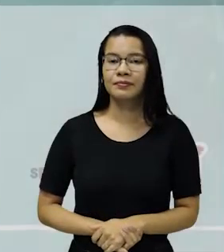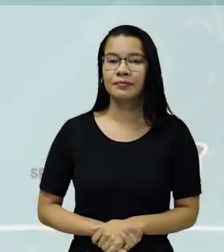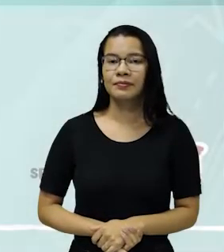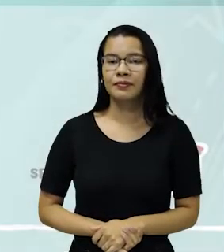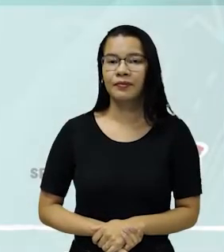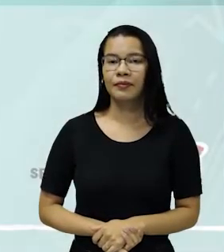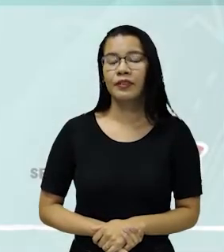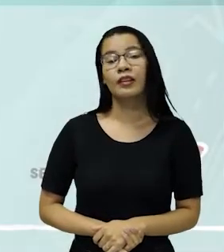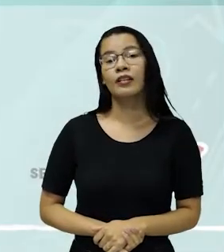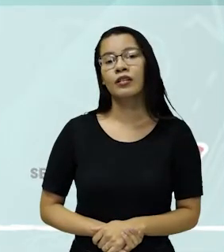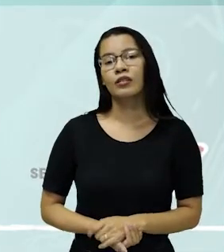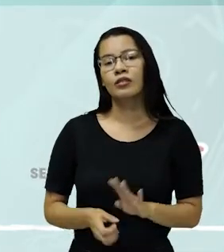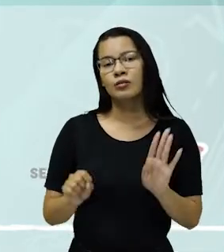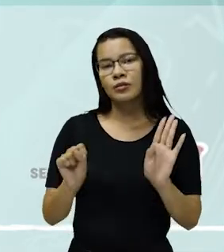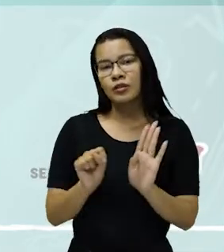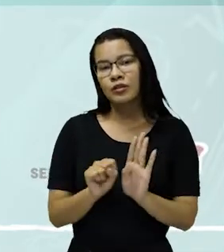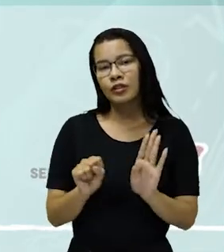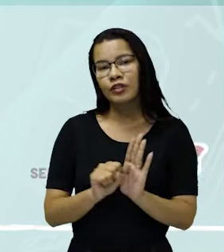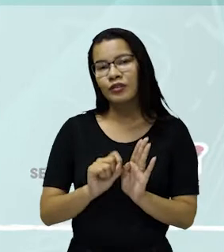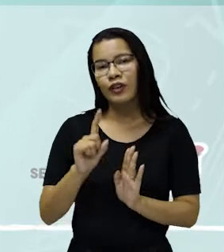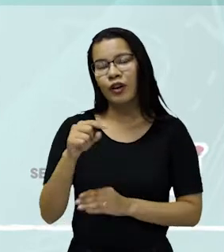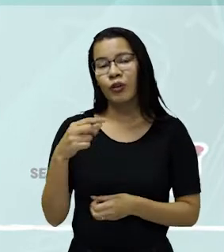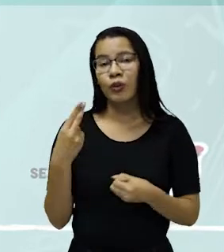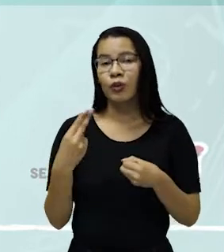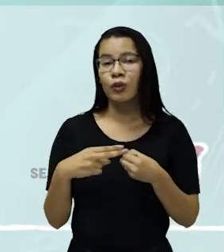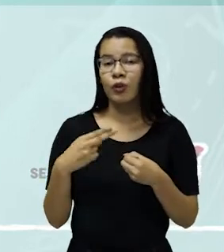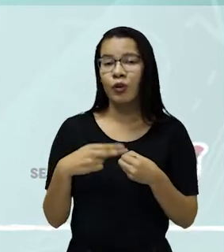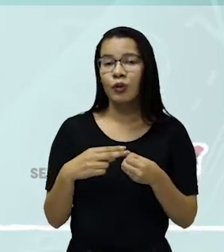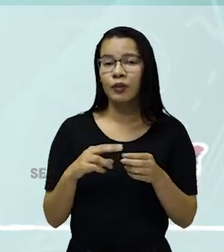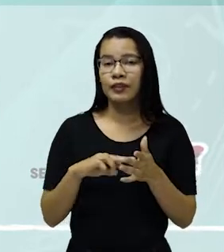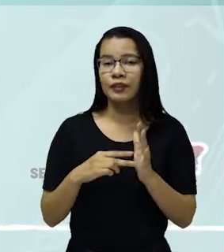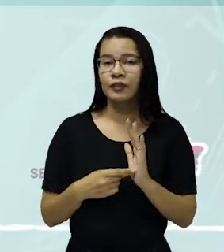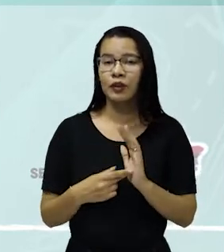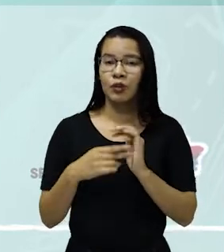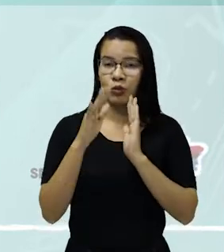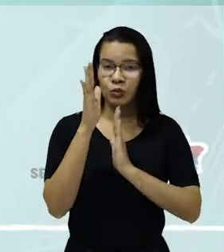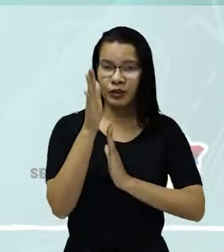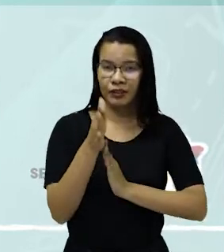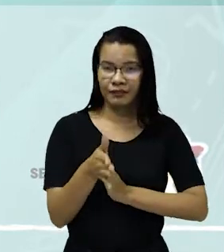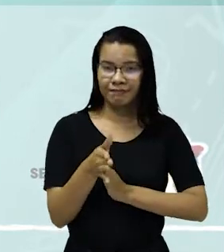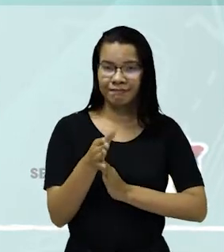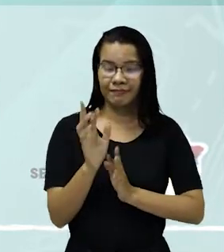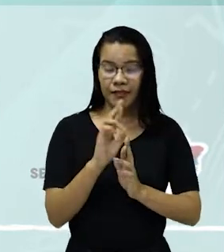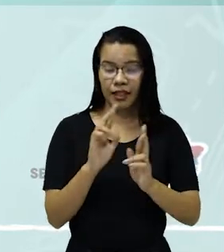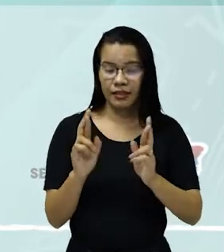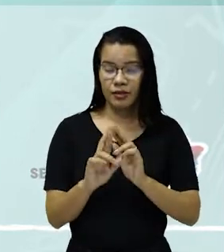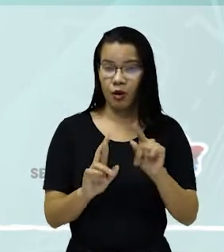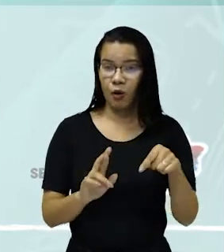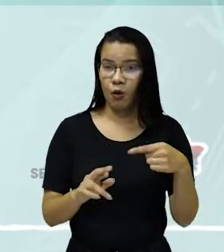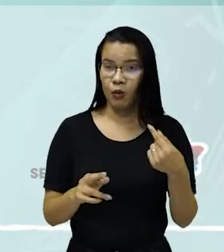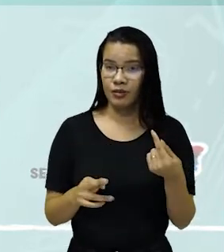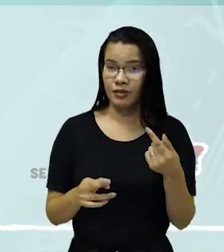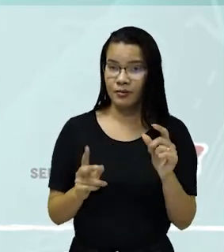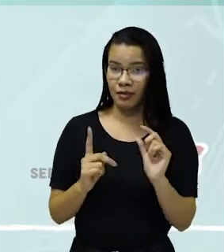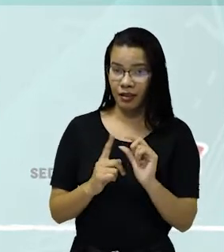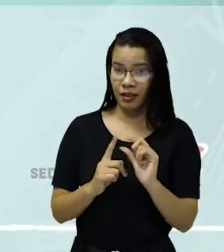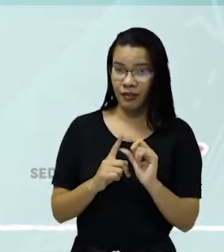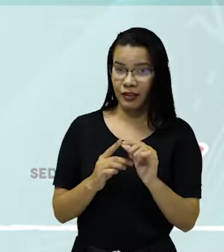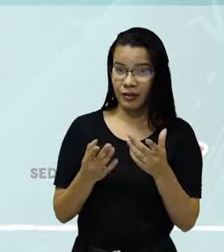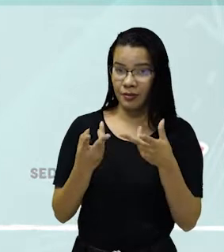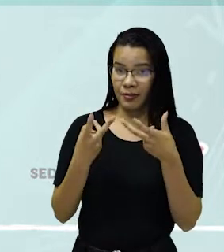O substantivo é o núcleo, ou seja, é o guia em relação a essas outras palavras. Veja o